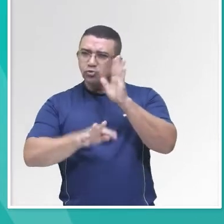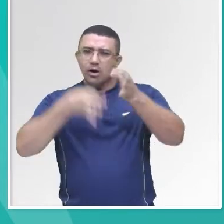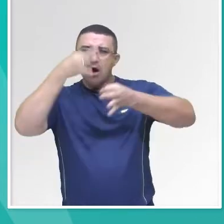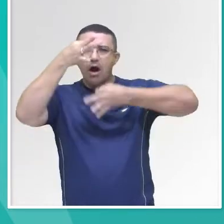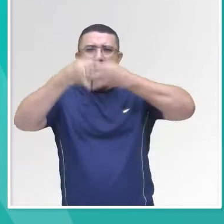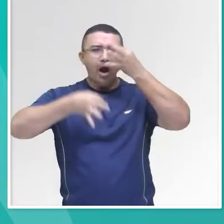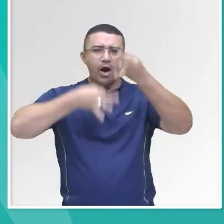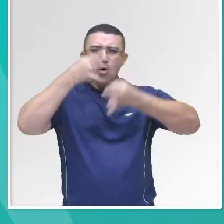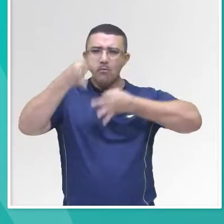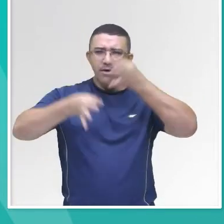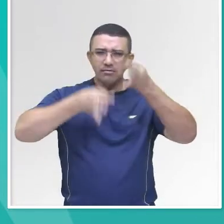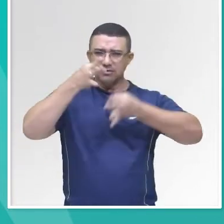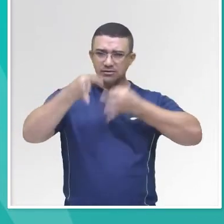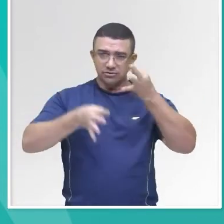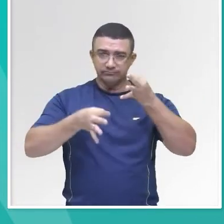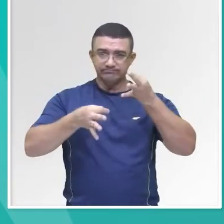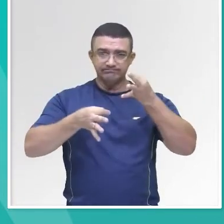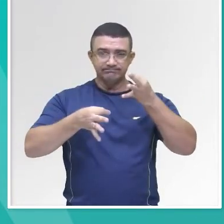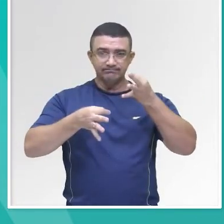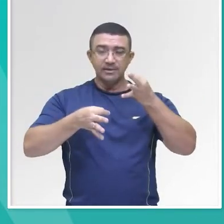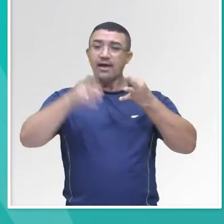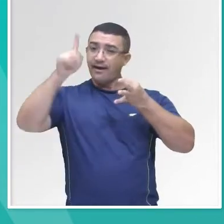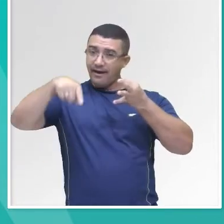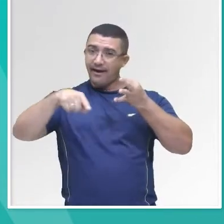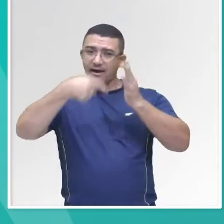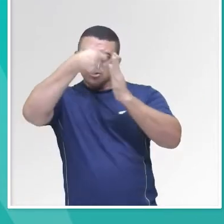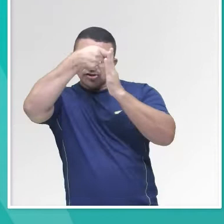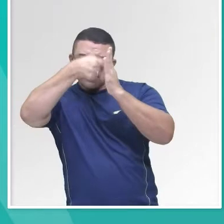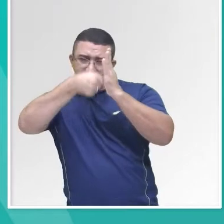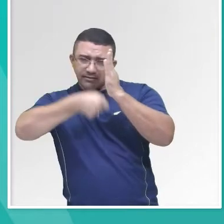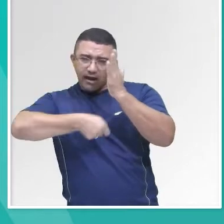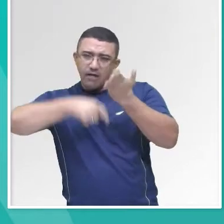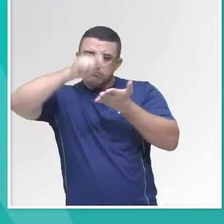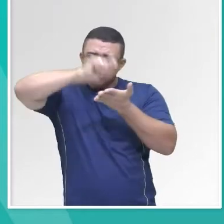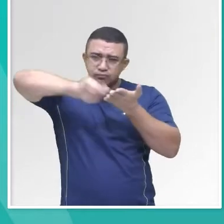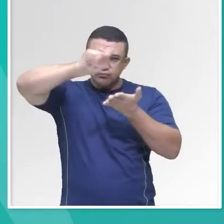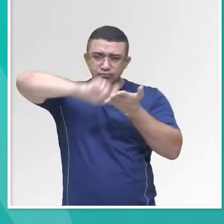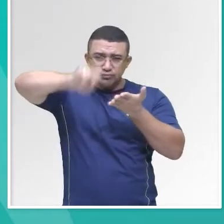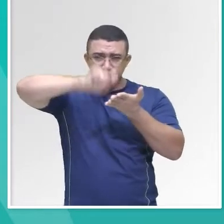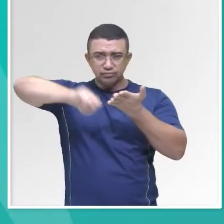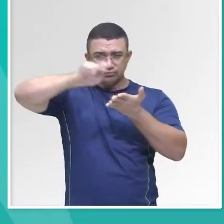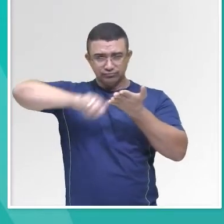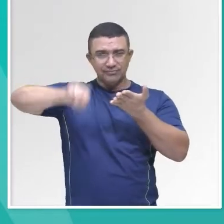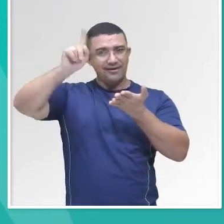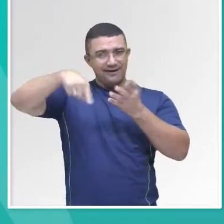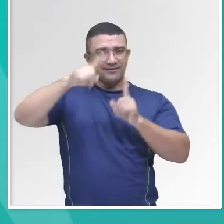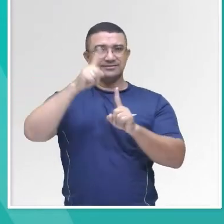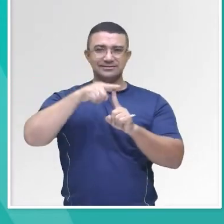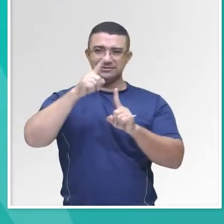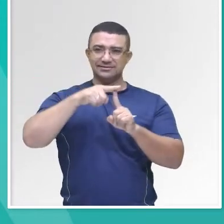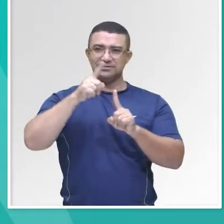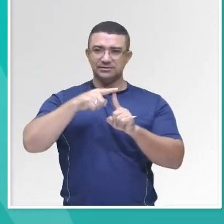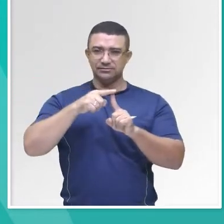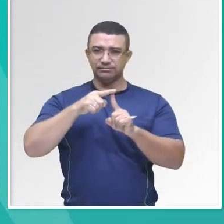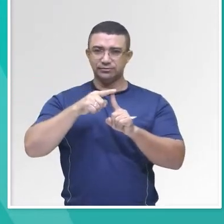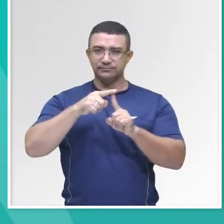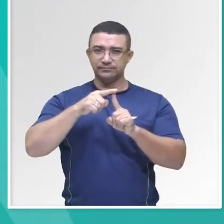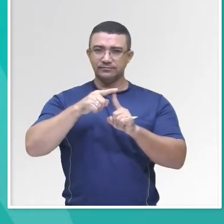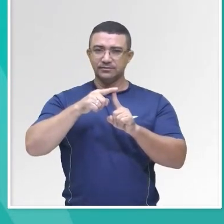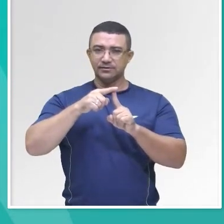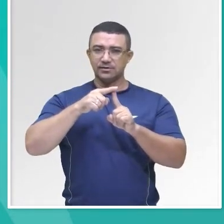argumentativo, tá? Ele é dissertativo. Ele é um tipo de texto